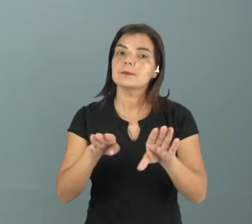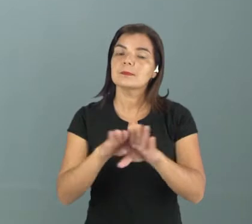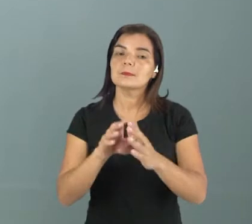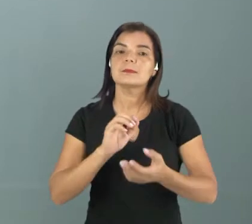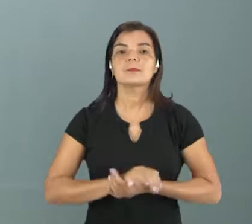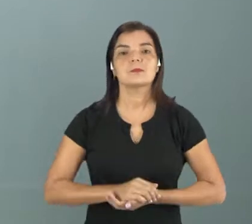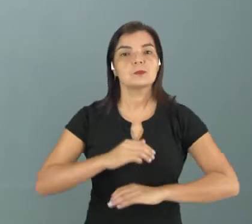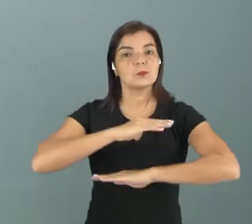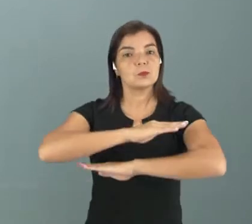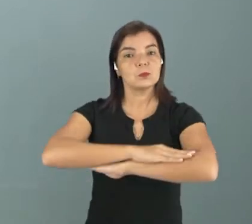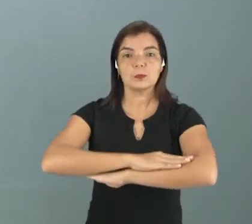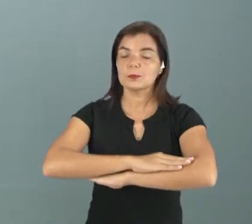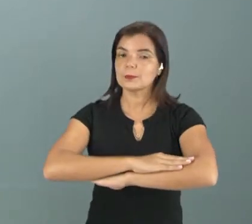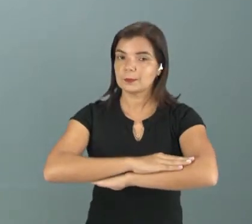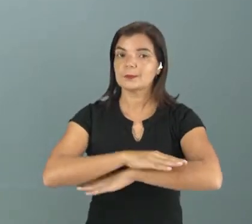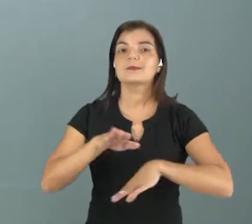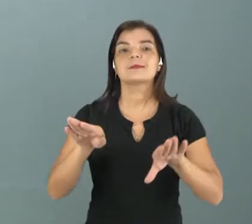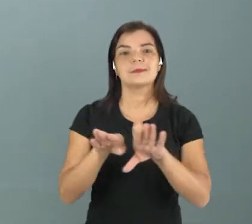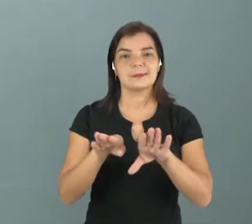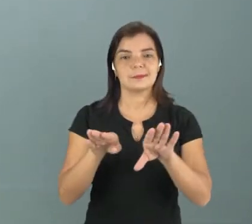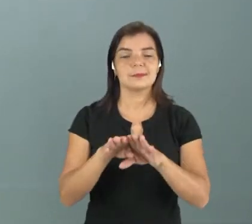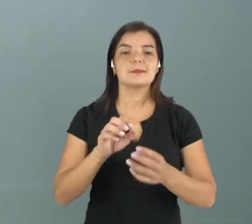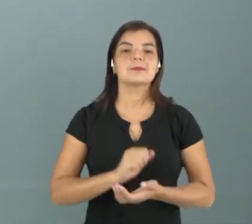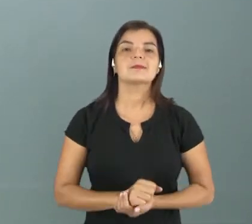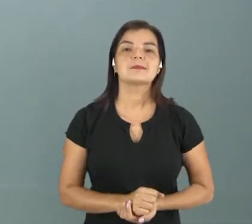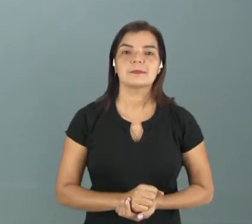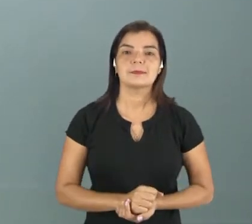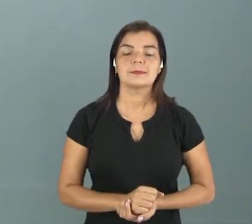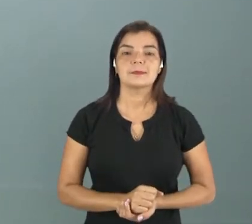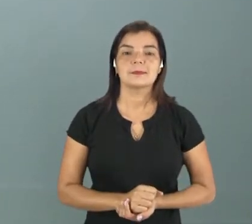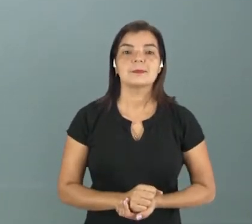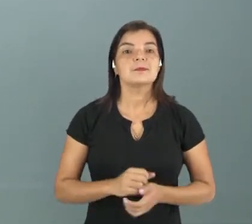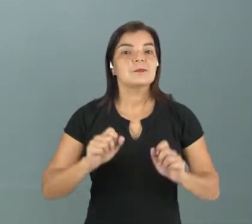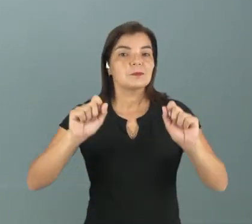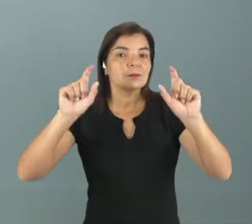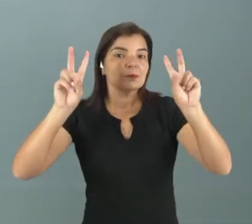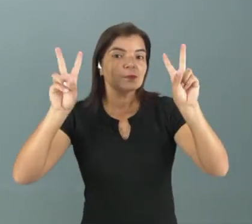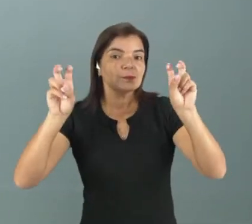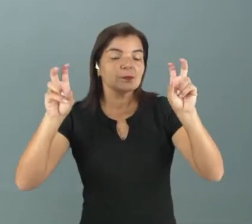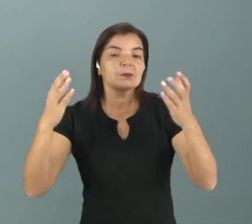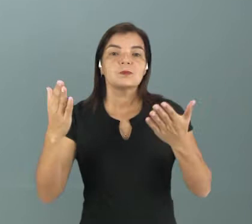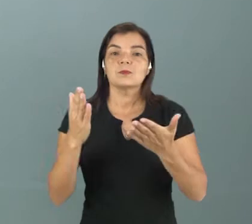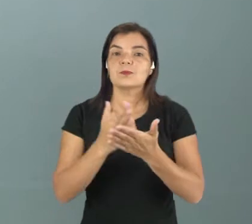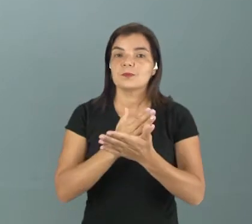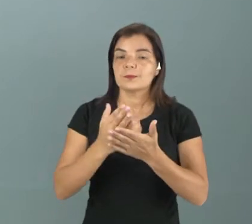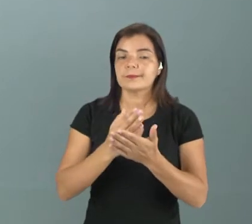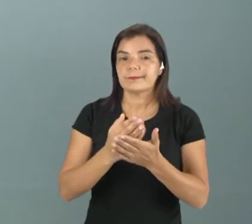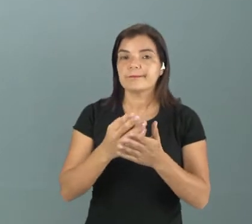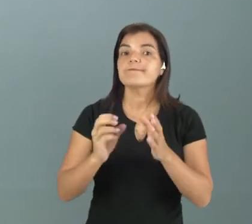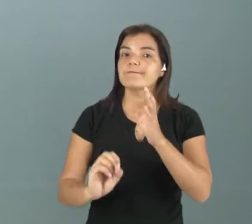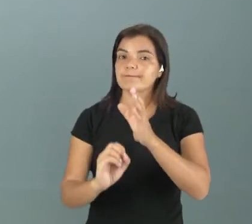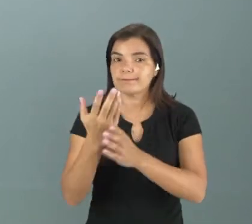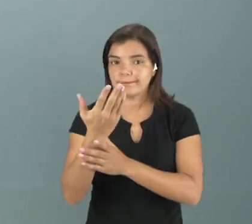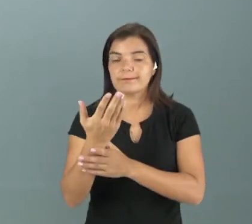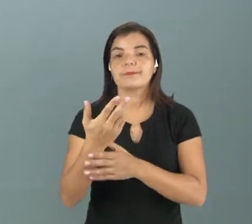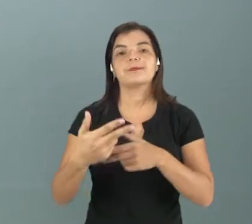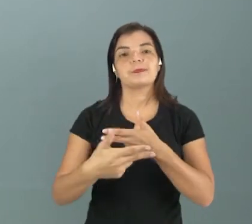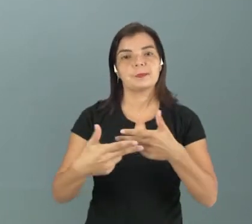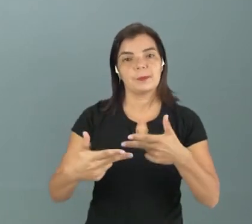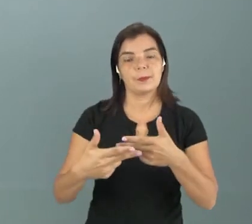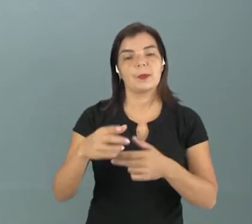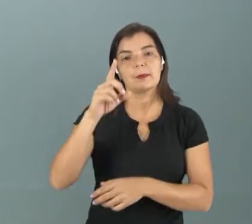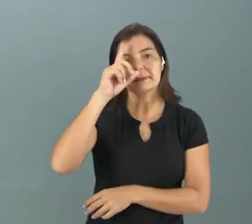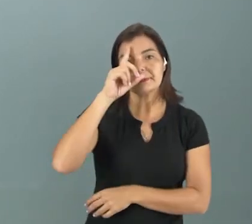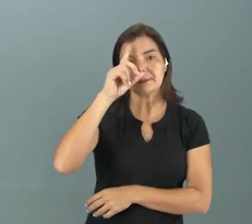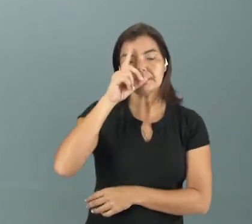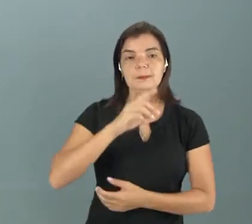fala, quando tem os telejornais, aqueles jornalistas estão expondo uma matéria falando sobre algum tipo de fato ou acontecimento, em nosso